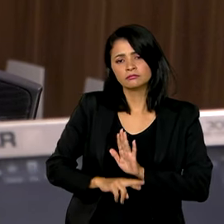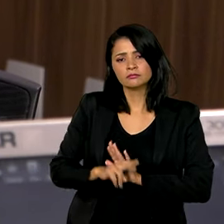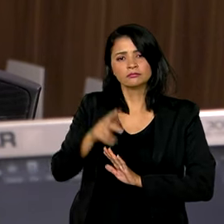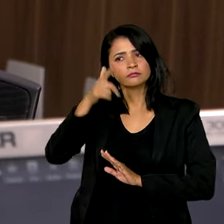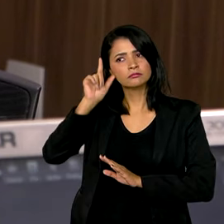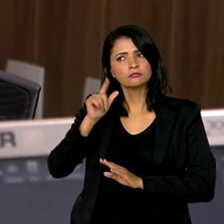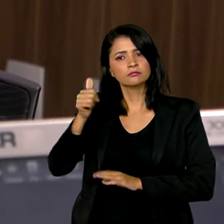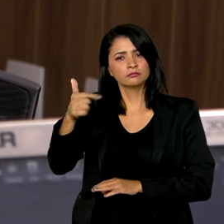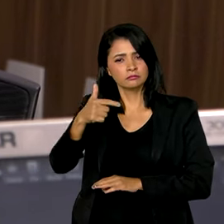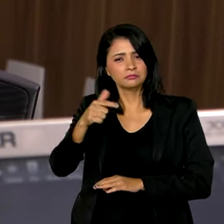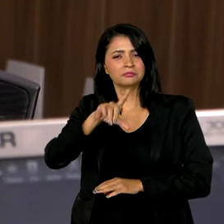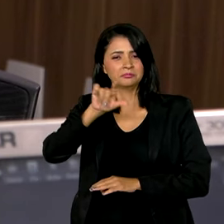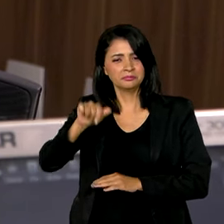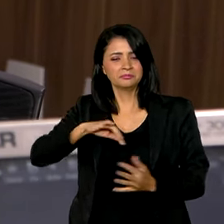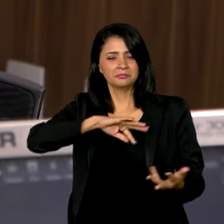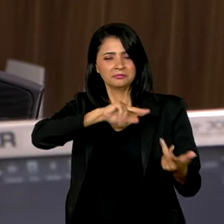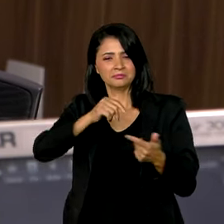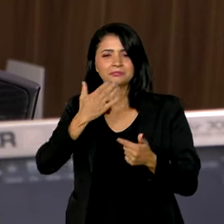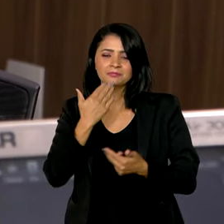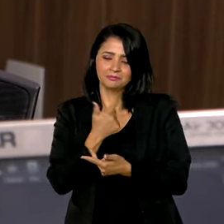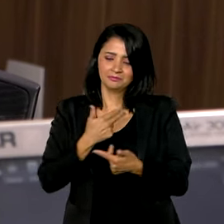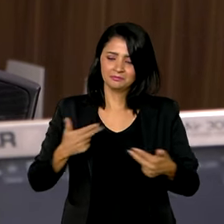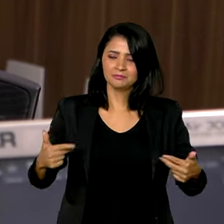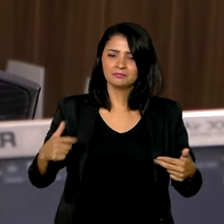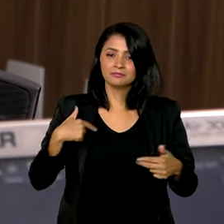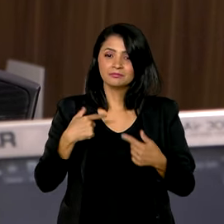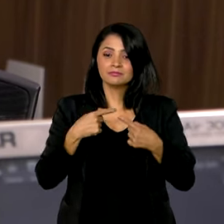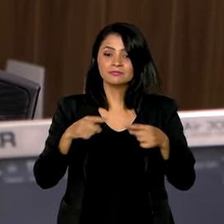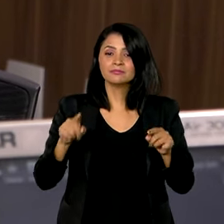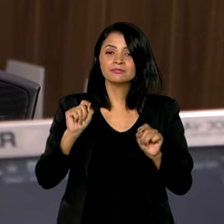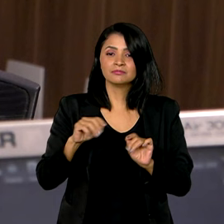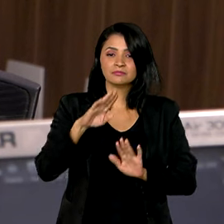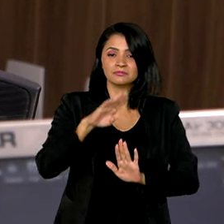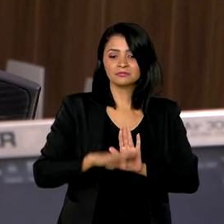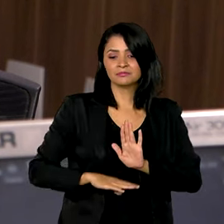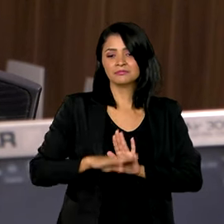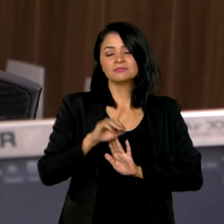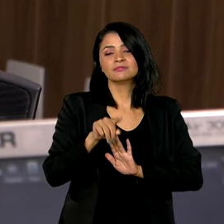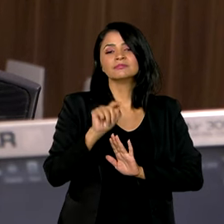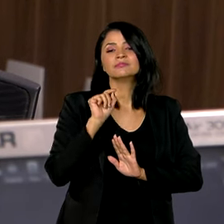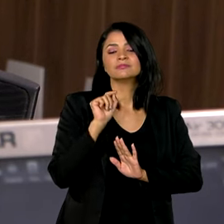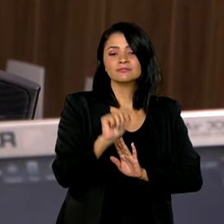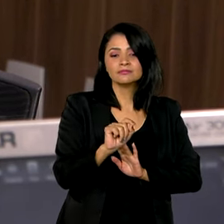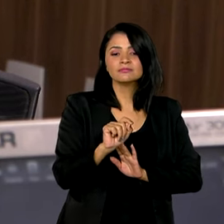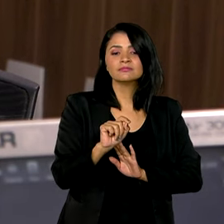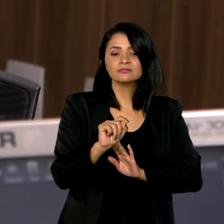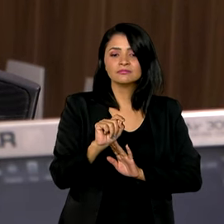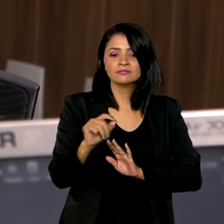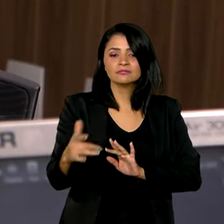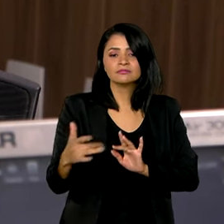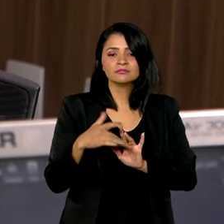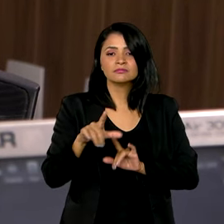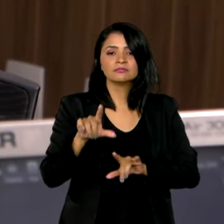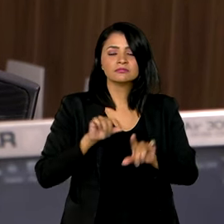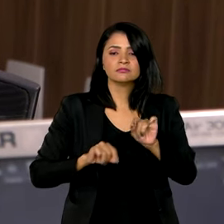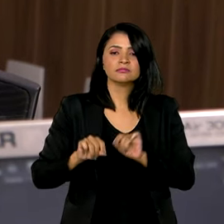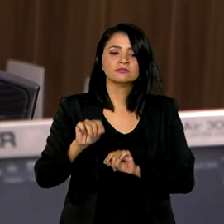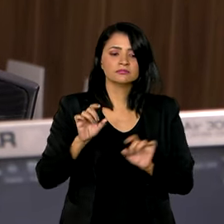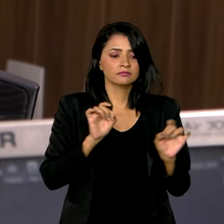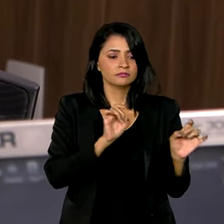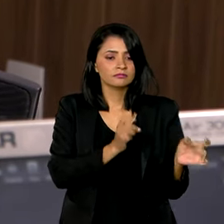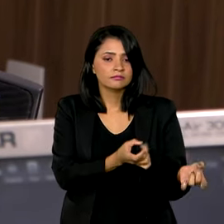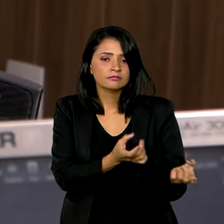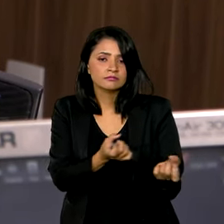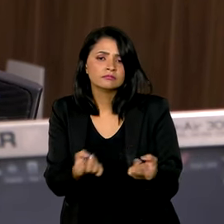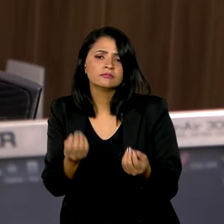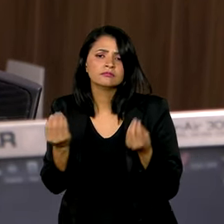dia 12 Dia Mundial da Alimentação eh o programa que é o contrato de opção de venda que que é